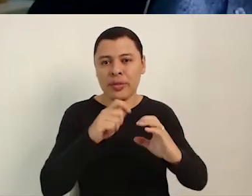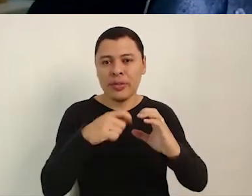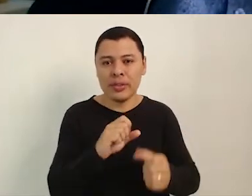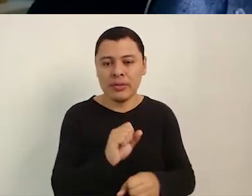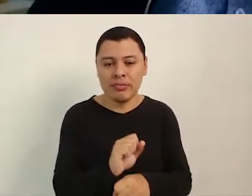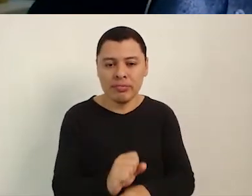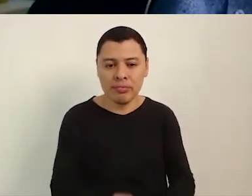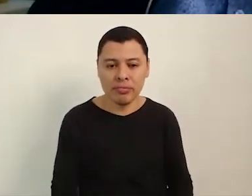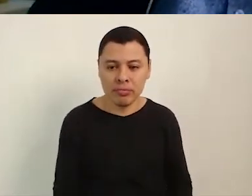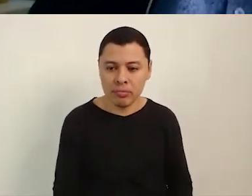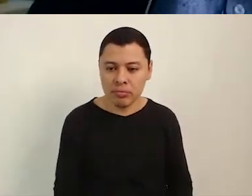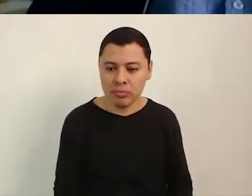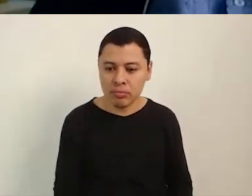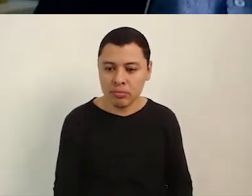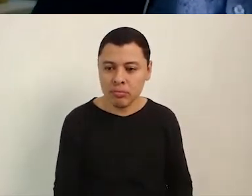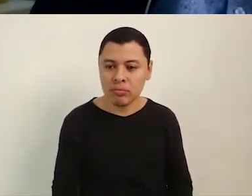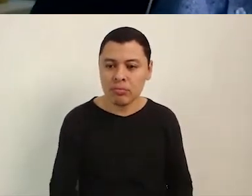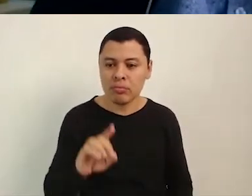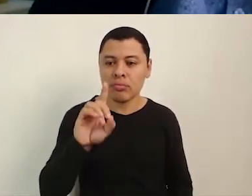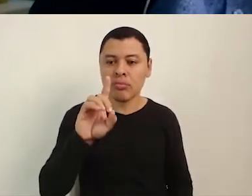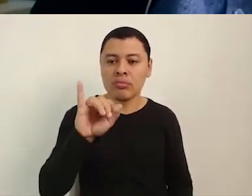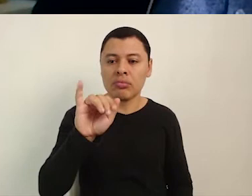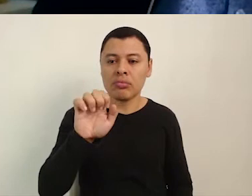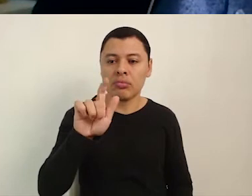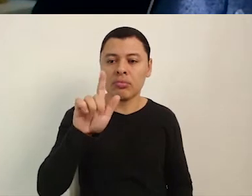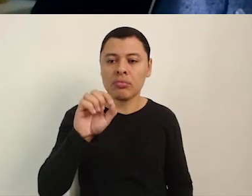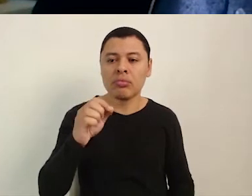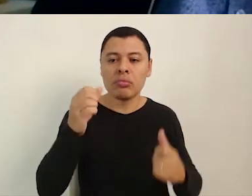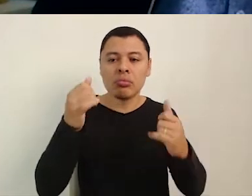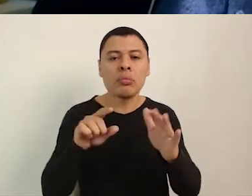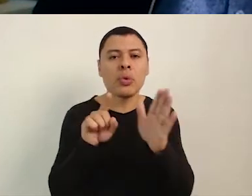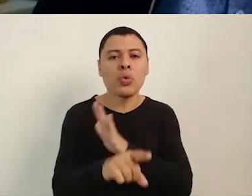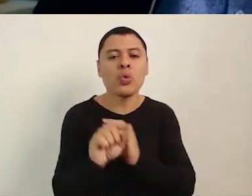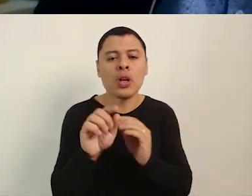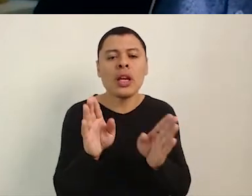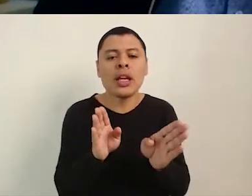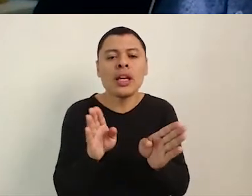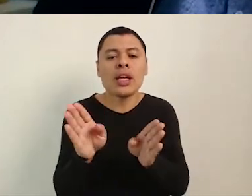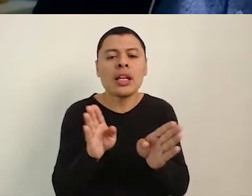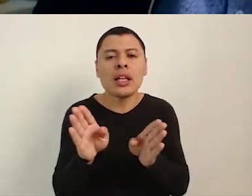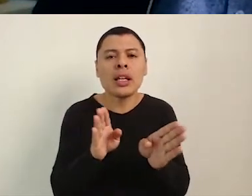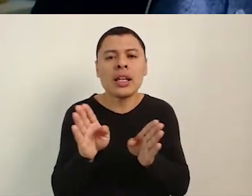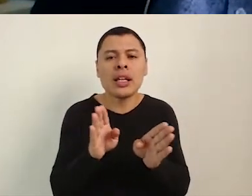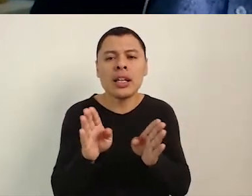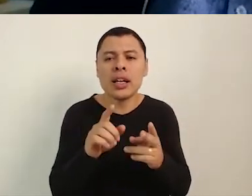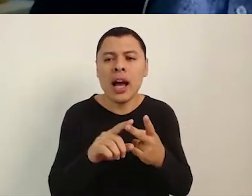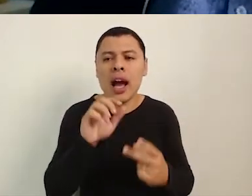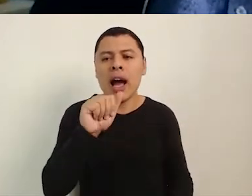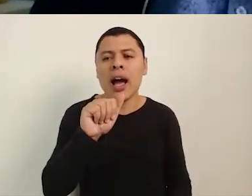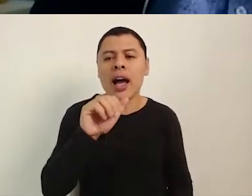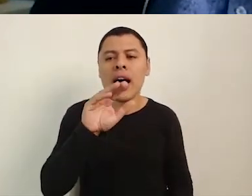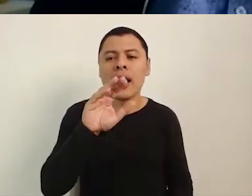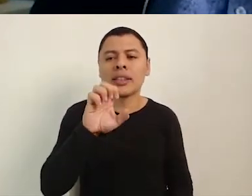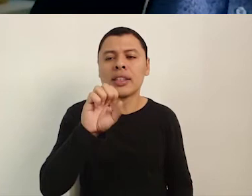O Diego pediu aqui no chat para a gente explicar a diferença entre acessível e acessável.